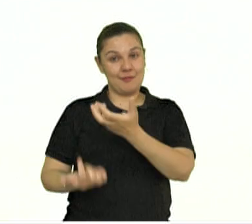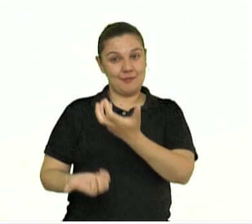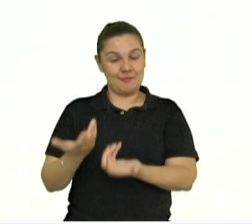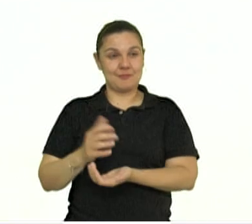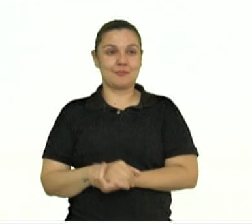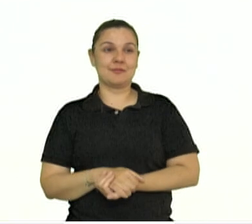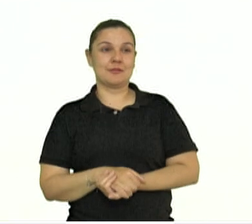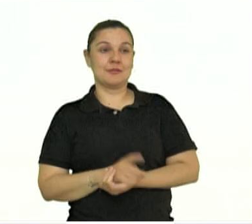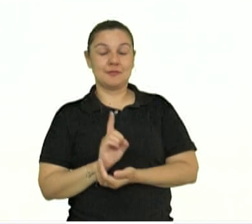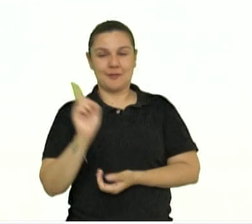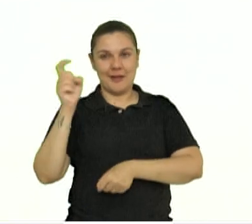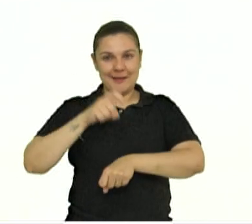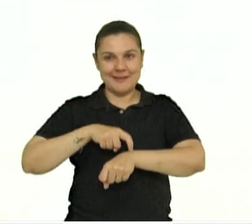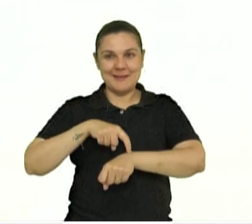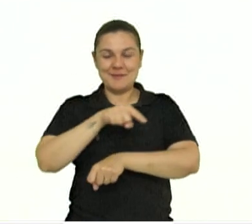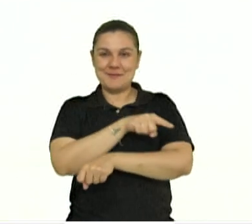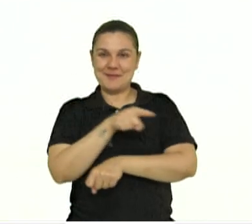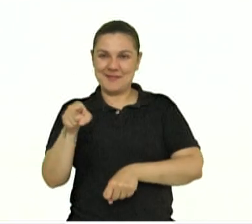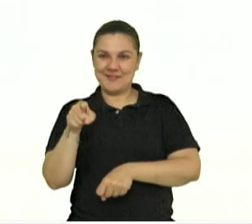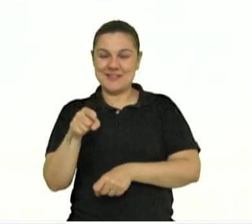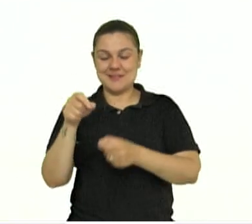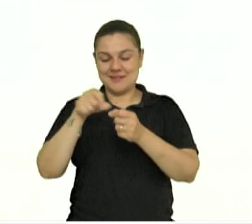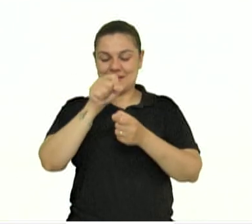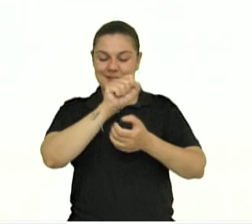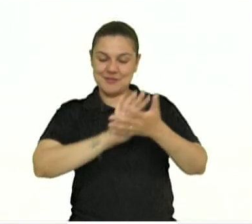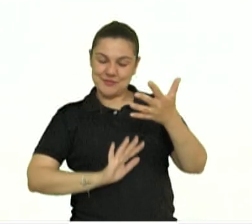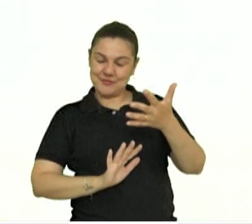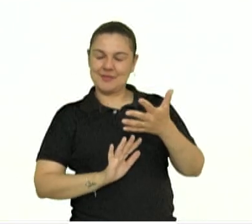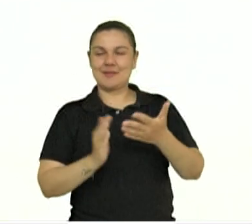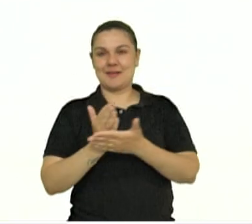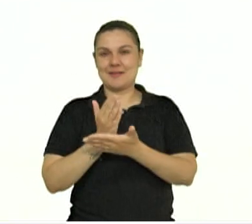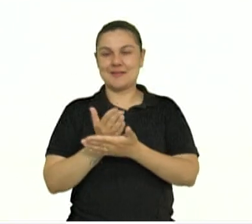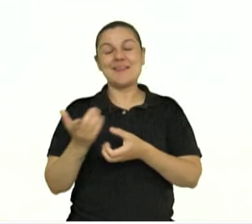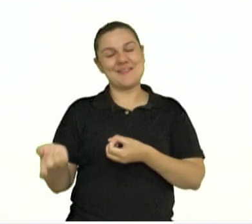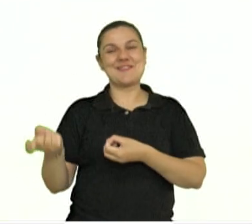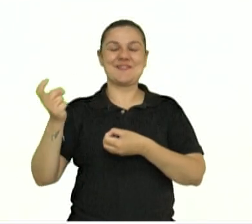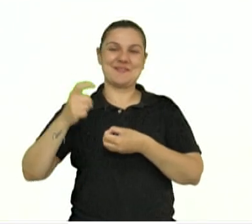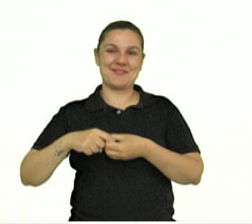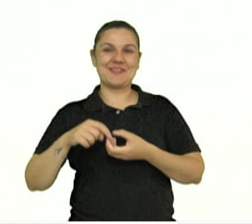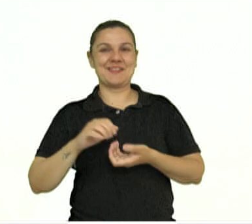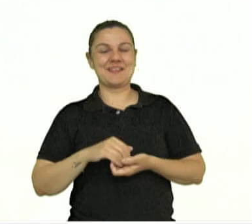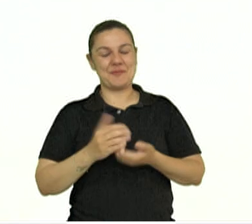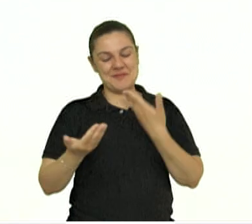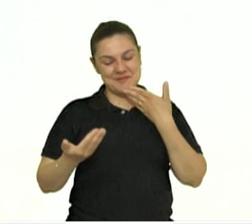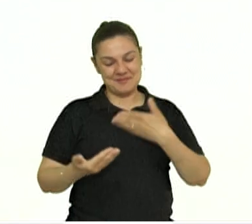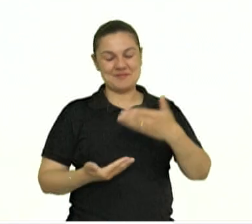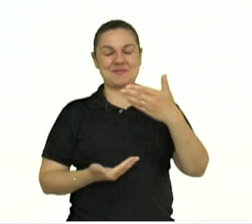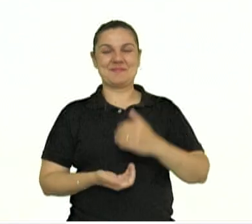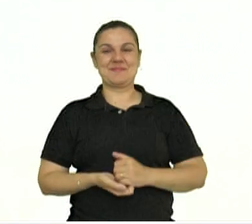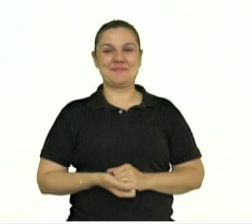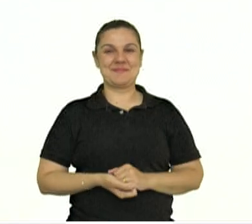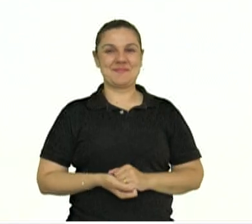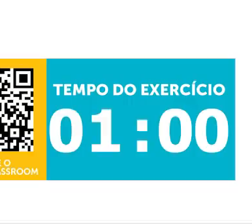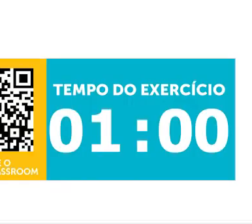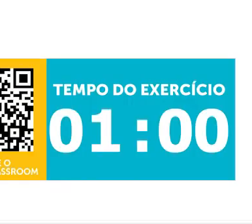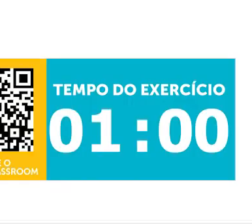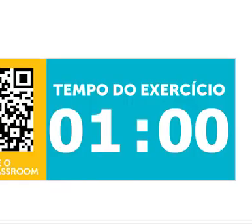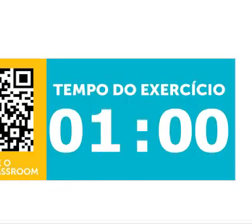certo? Vou dar um tempo para vocês fazerem essa atividade aí no caderno de vocês e eu já volto para a gente continuar.